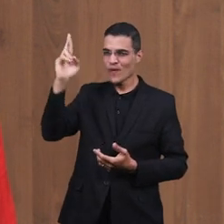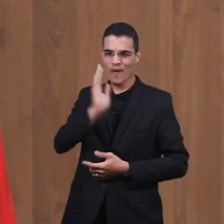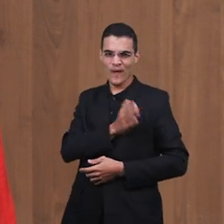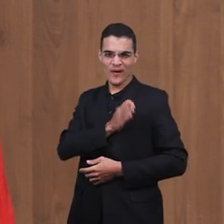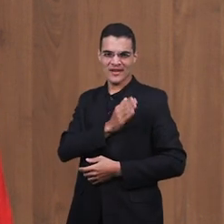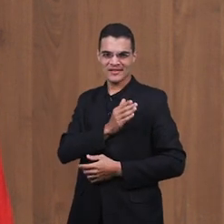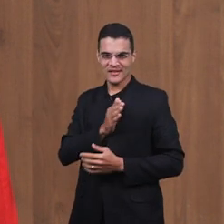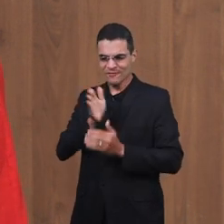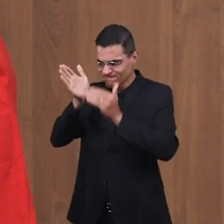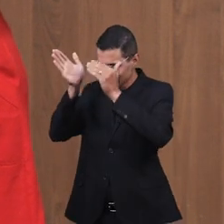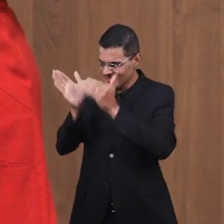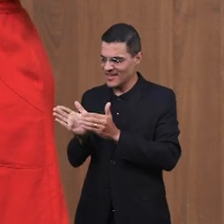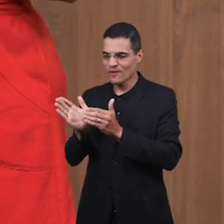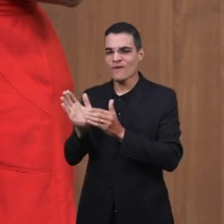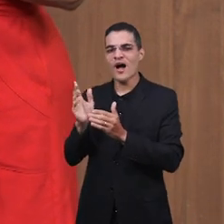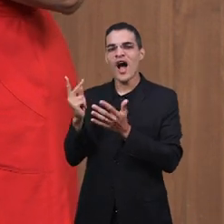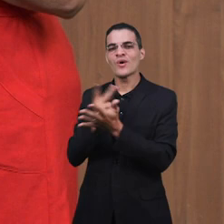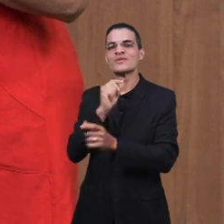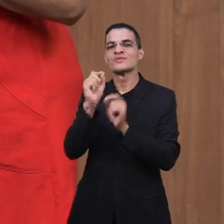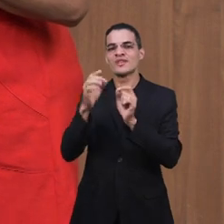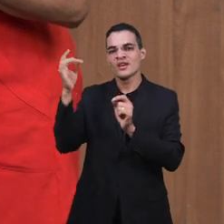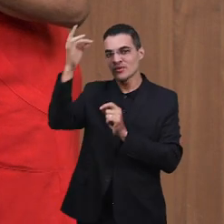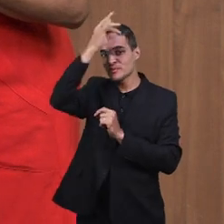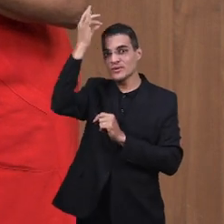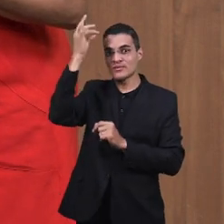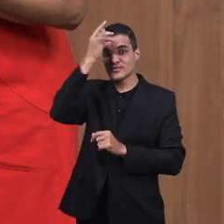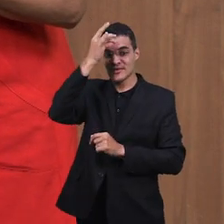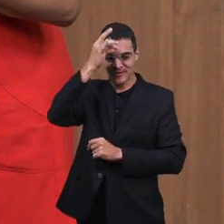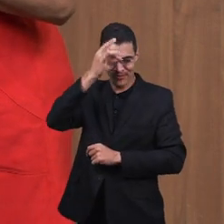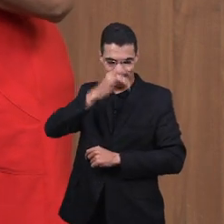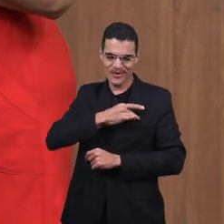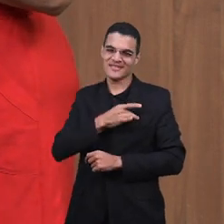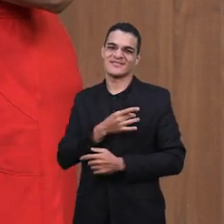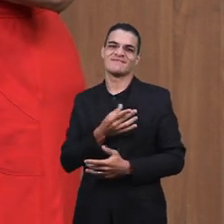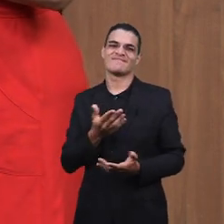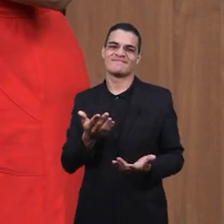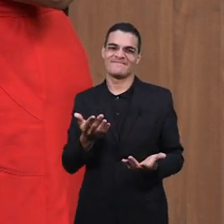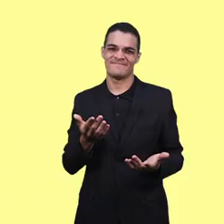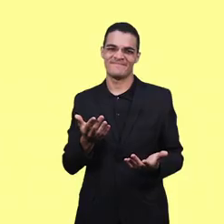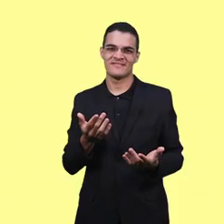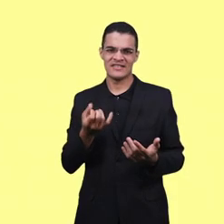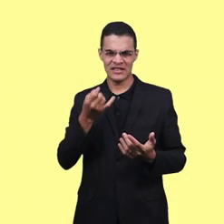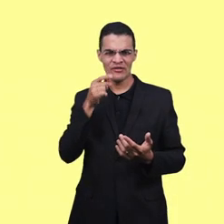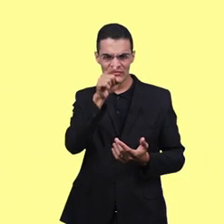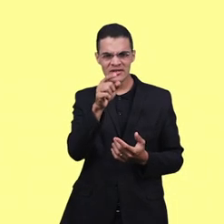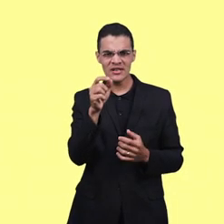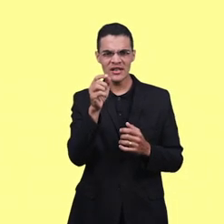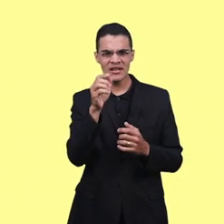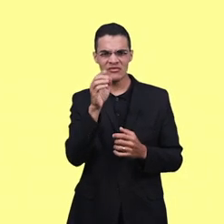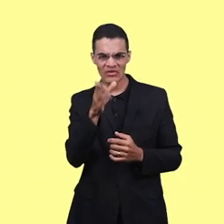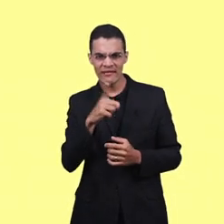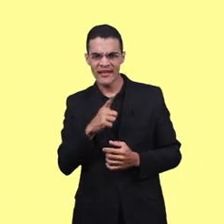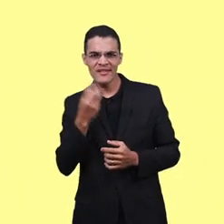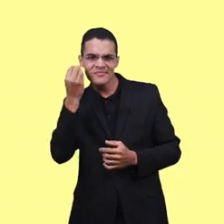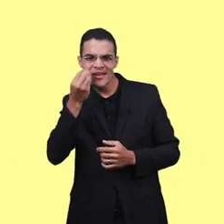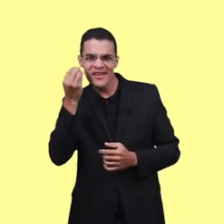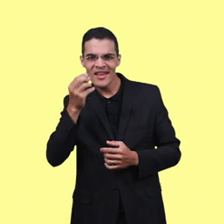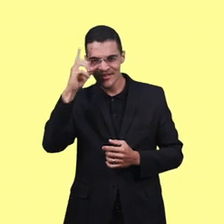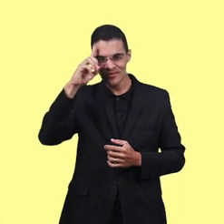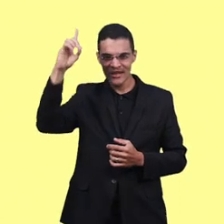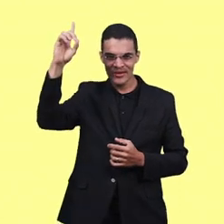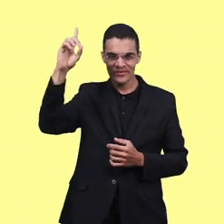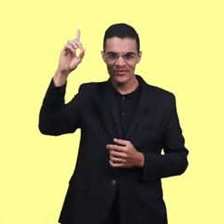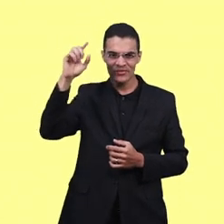nos enche do seu Espírito Santo. Você tem sido usado por Deus?